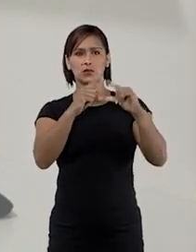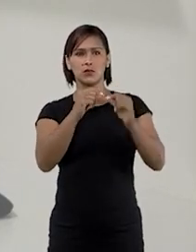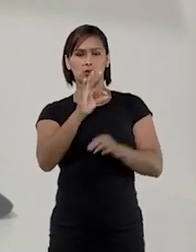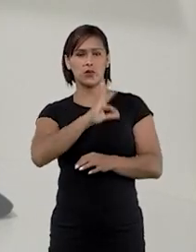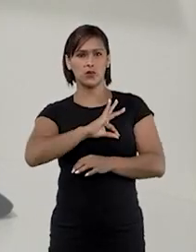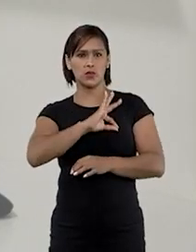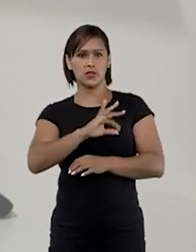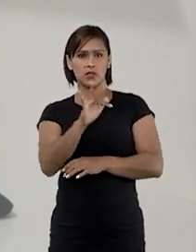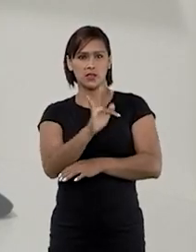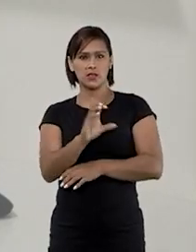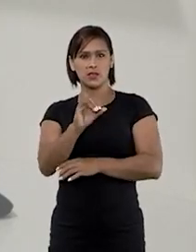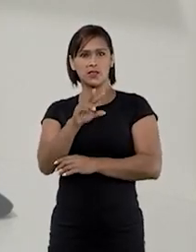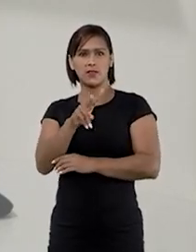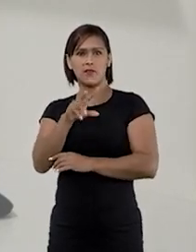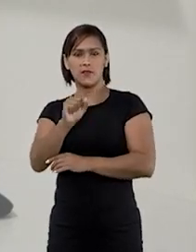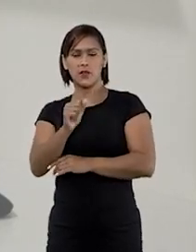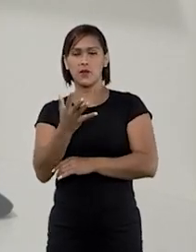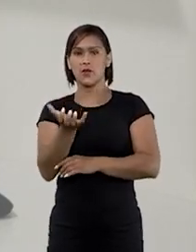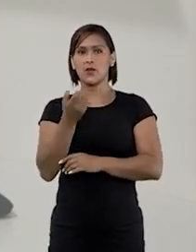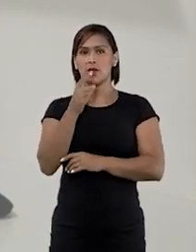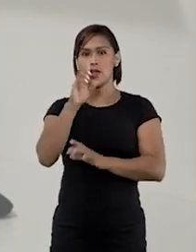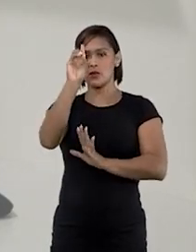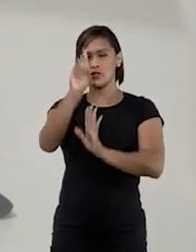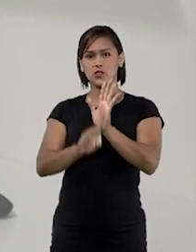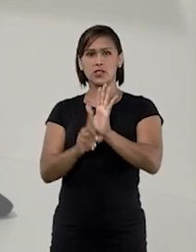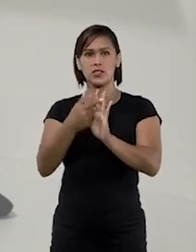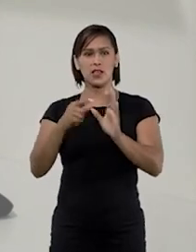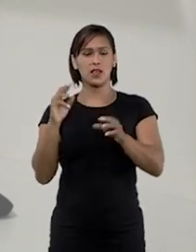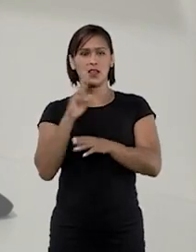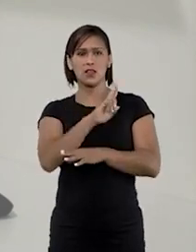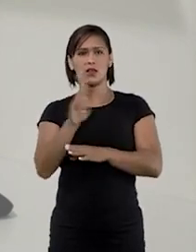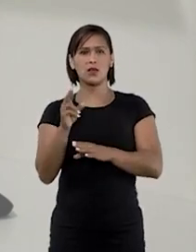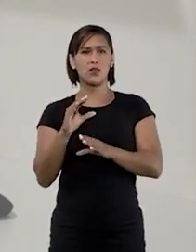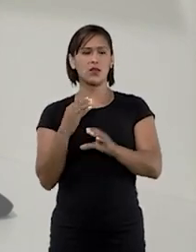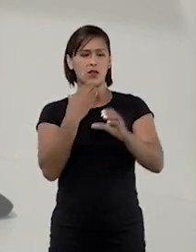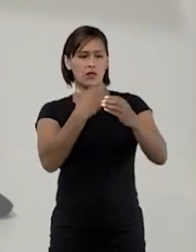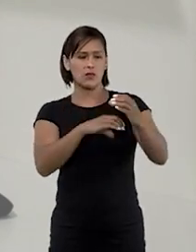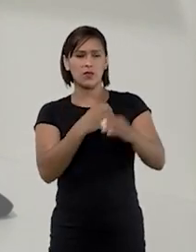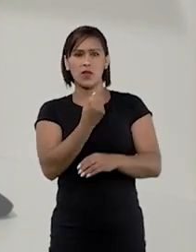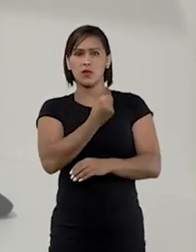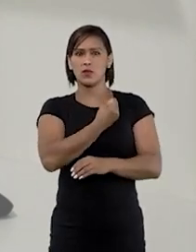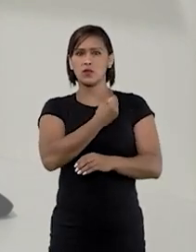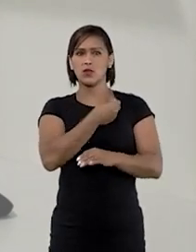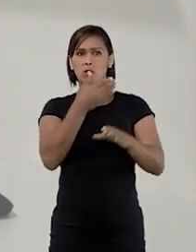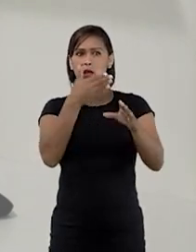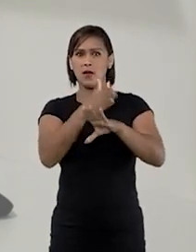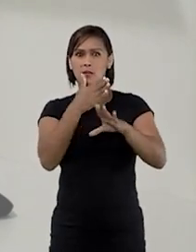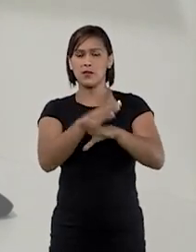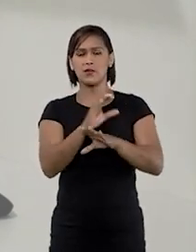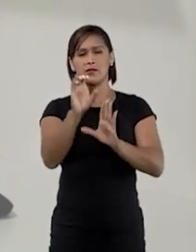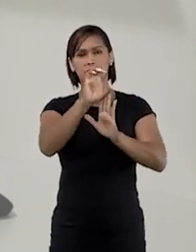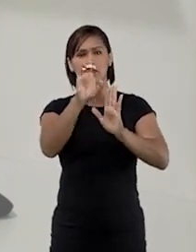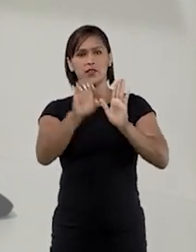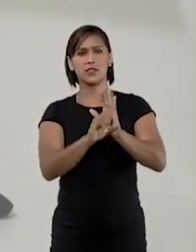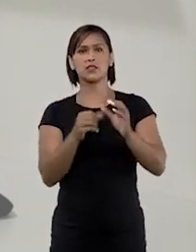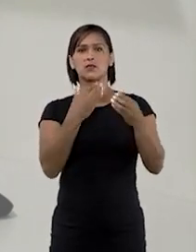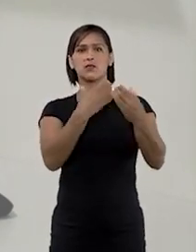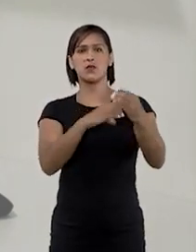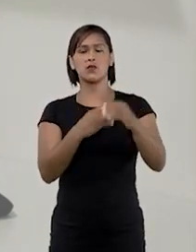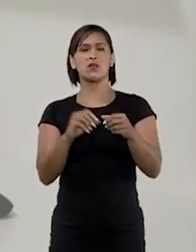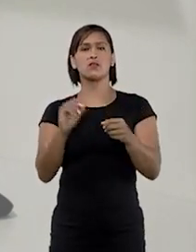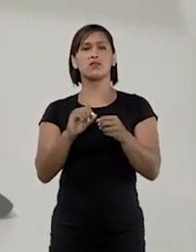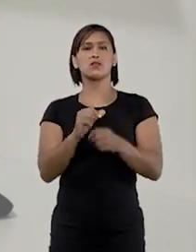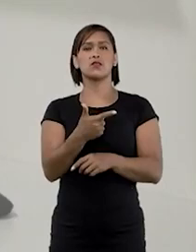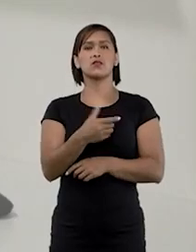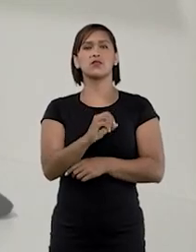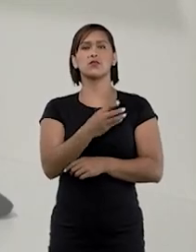do Distrito Federal que alegavam direito à nomeação Mesmo não tendo sido classificados dentro do número de vagas previsto no edital do concurso